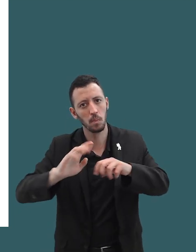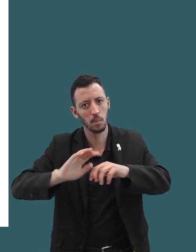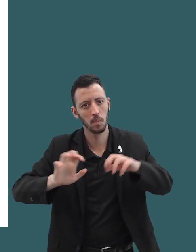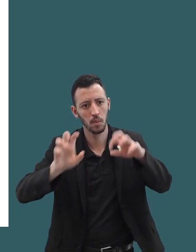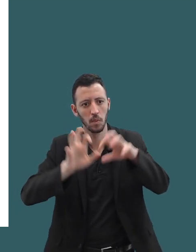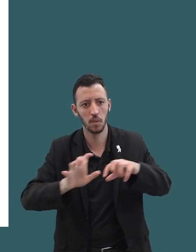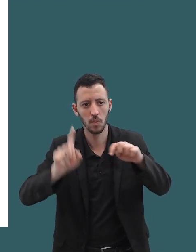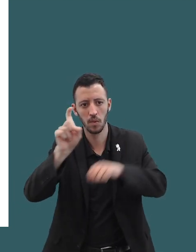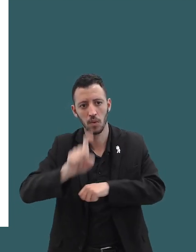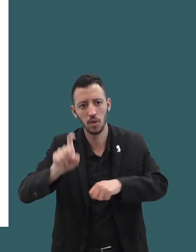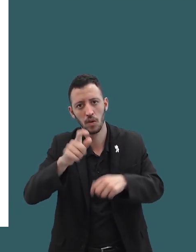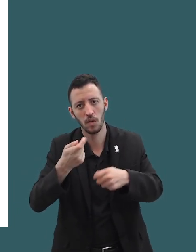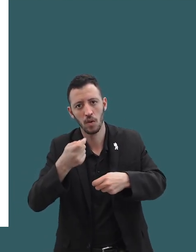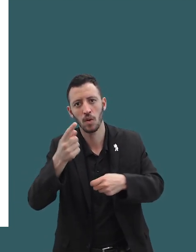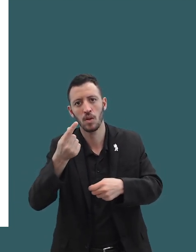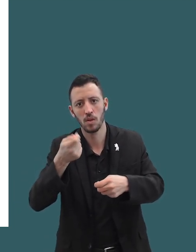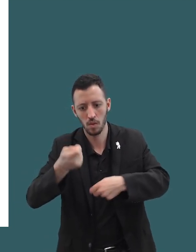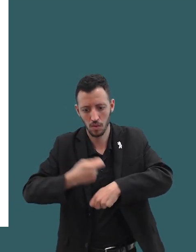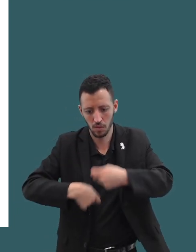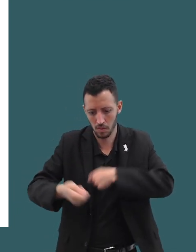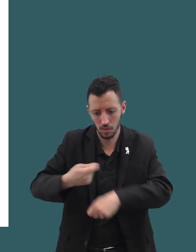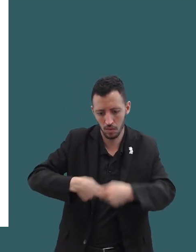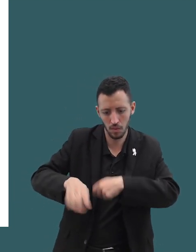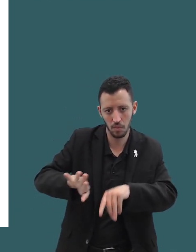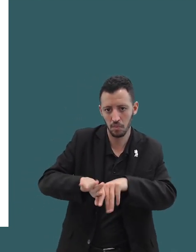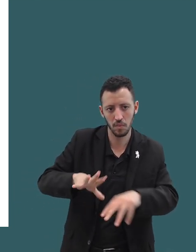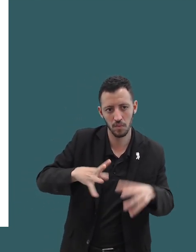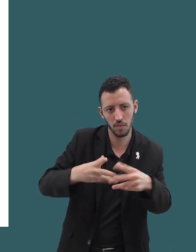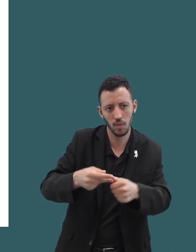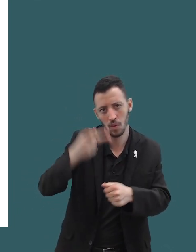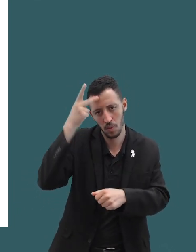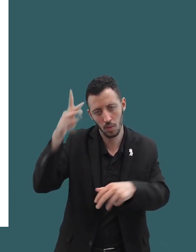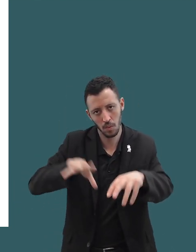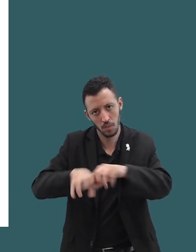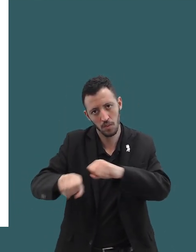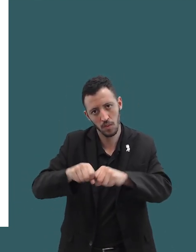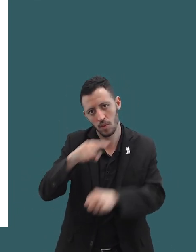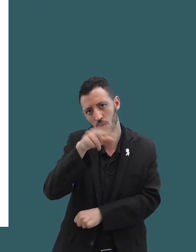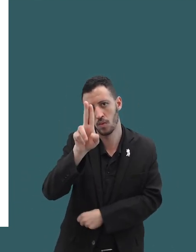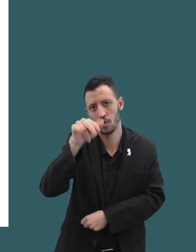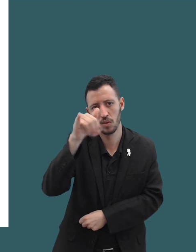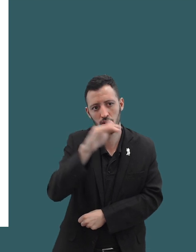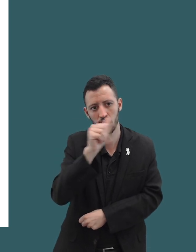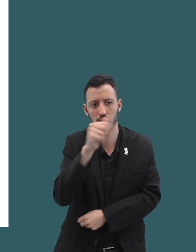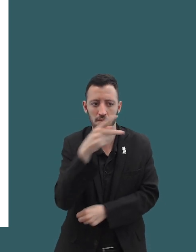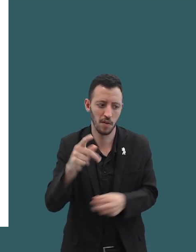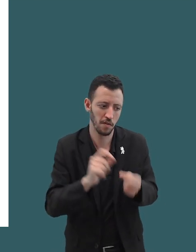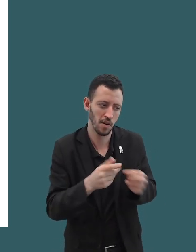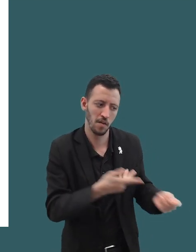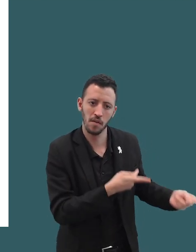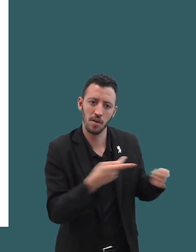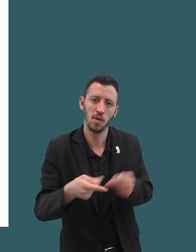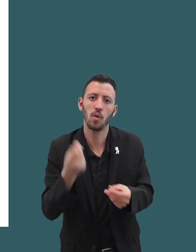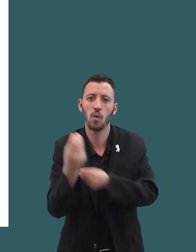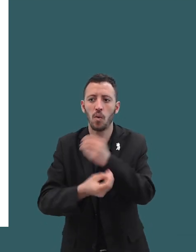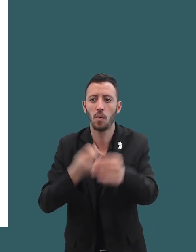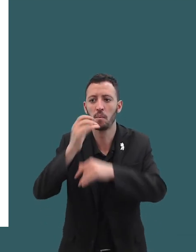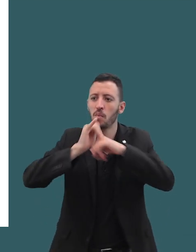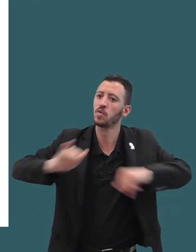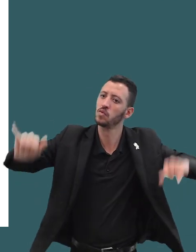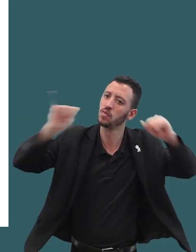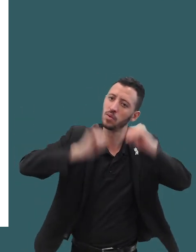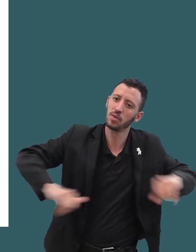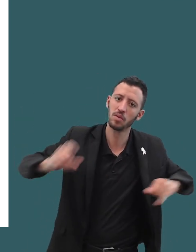físicos, economistas, que faziam graduação na Unicamp, participaram do curso para aprender como se divulga a